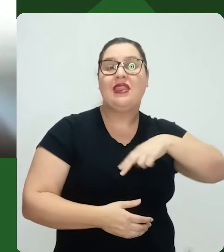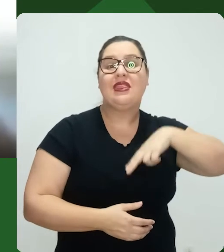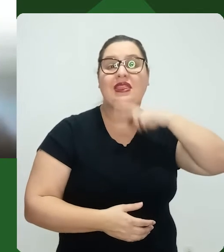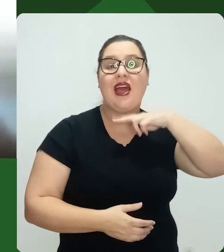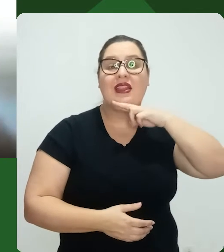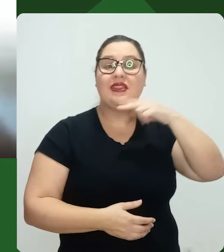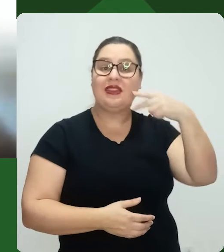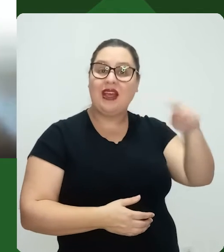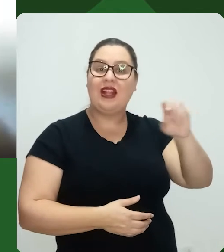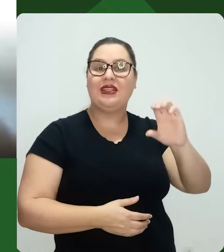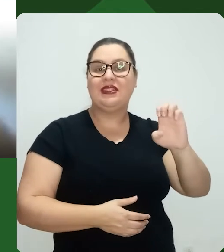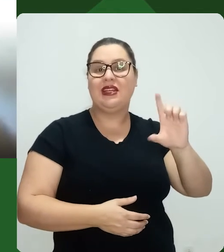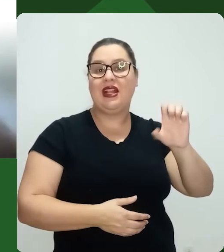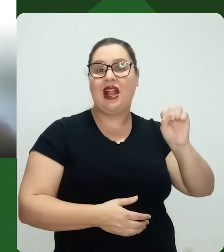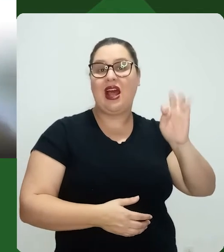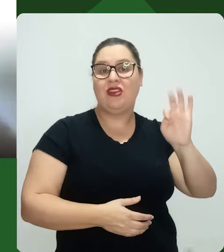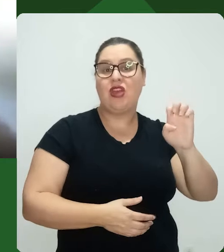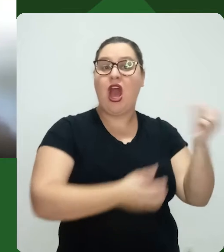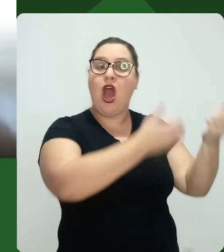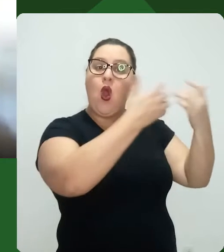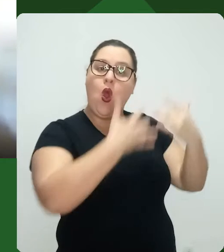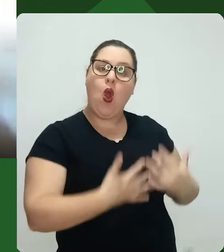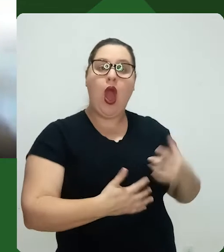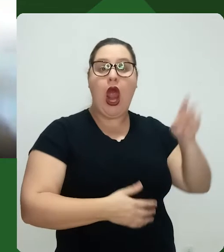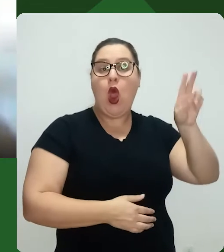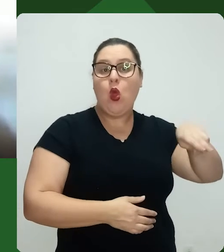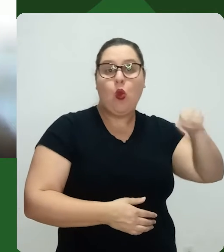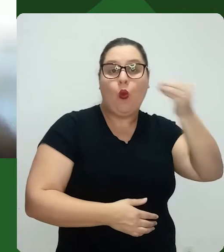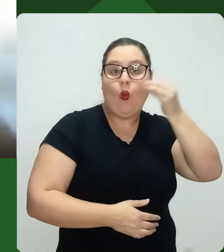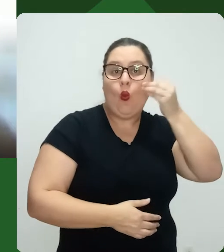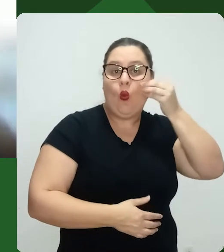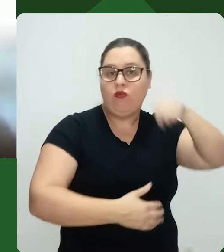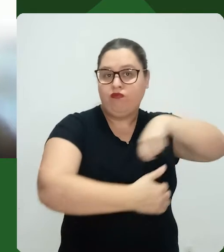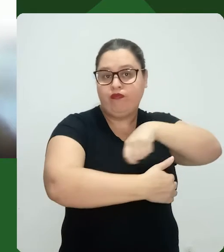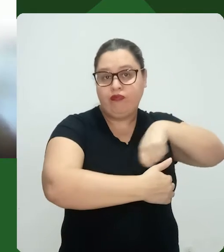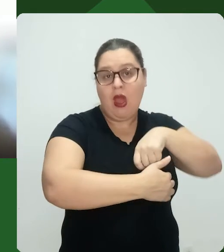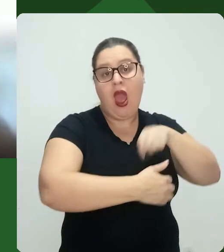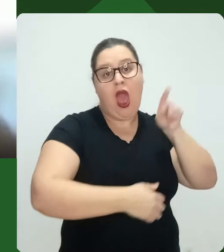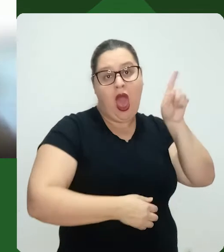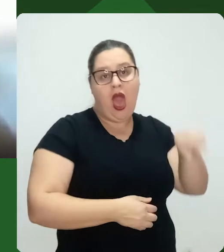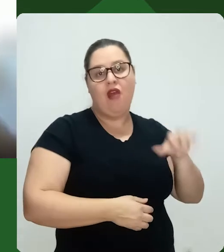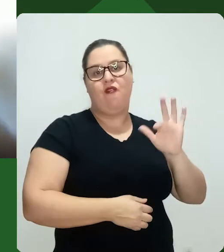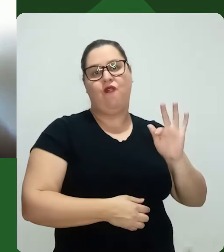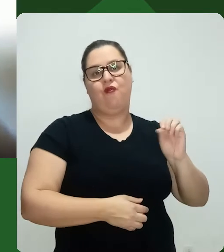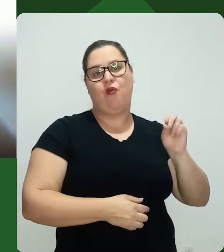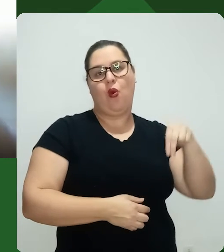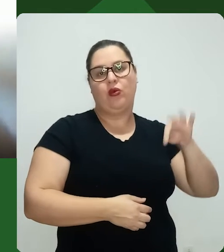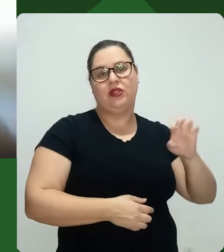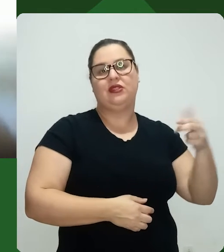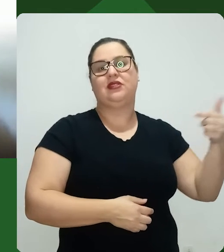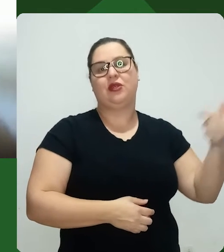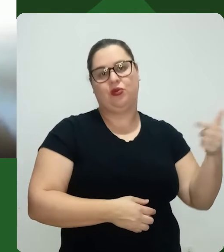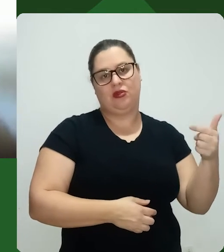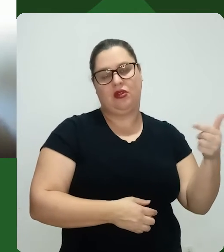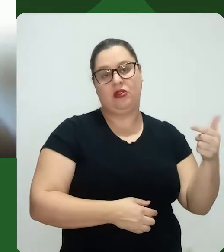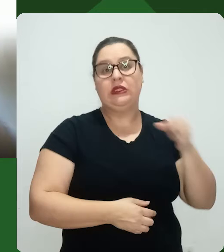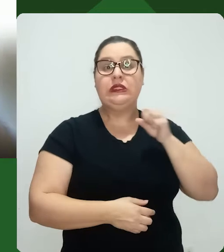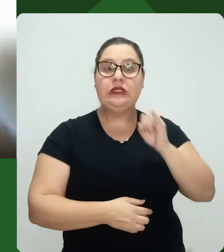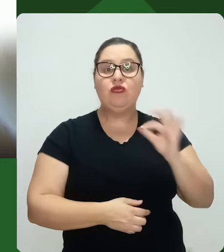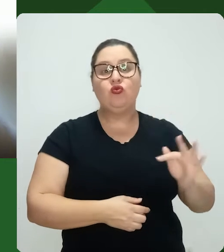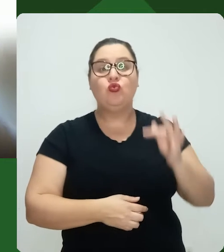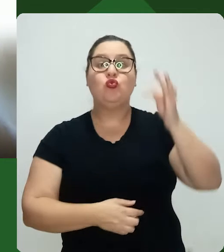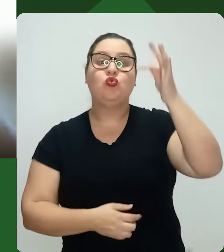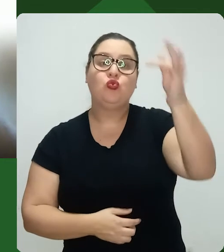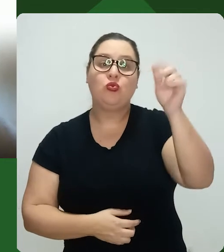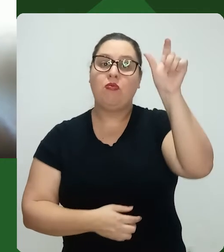neta da Celeste e ela tivesse me falado sobre essa receita, mas ela nunca tivesse feito, né? Ela seria uma fonte secundária para mim,